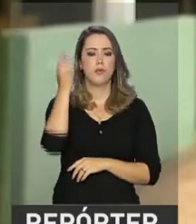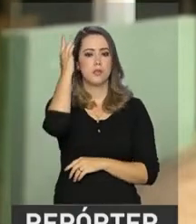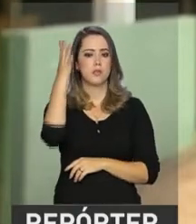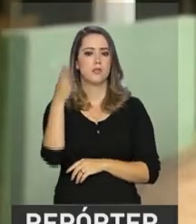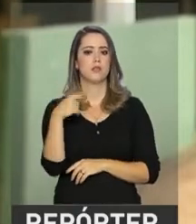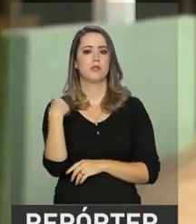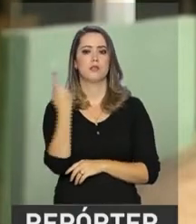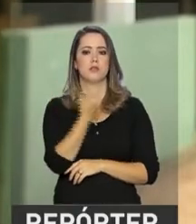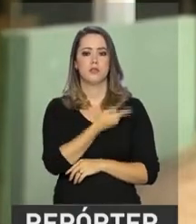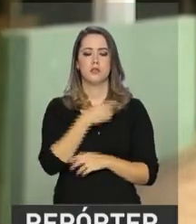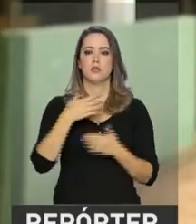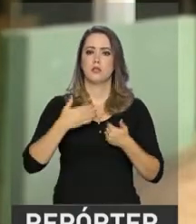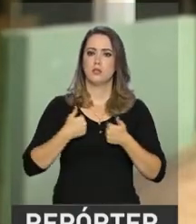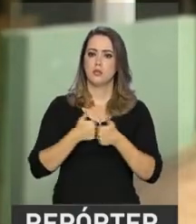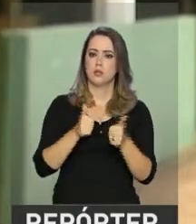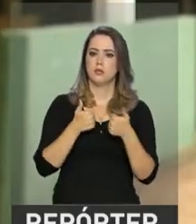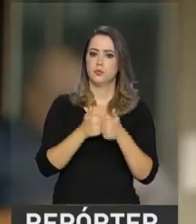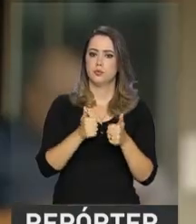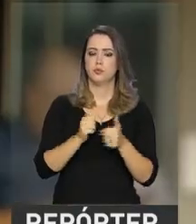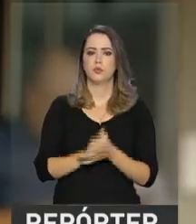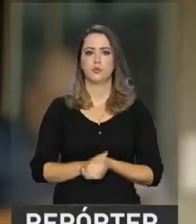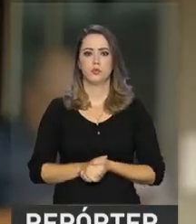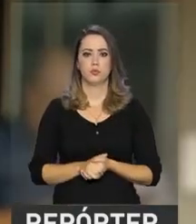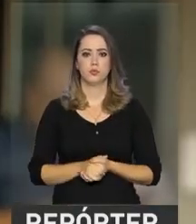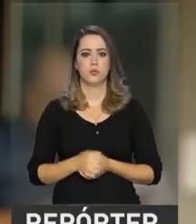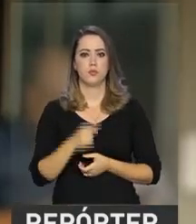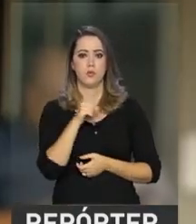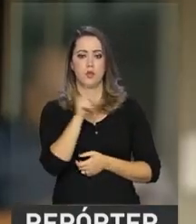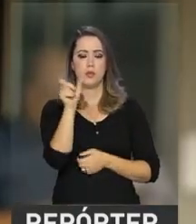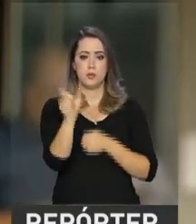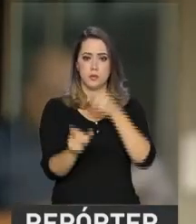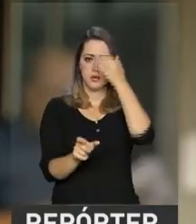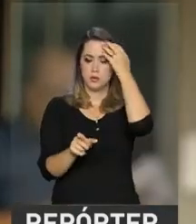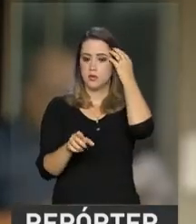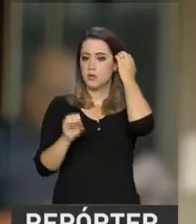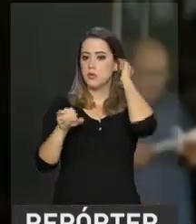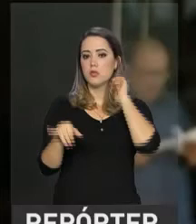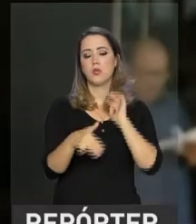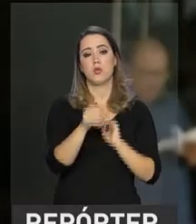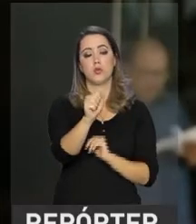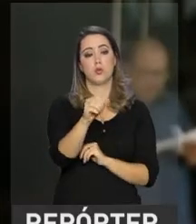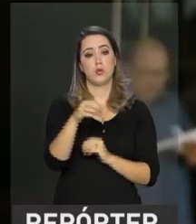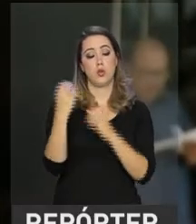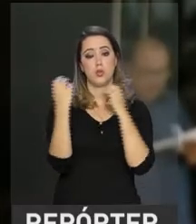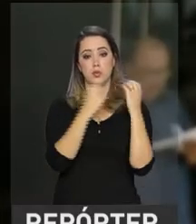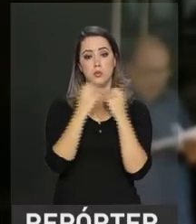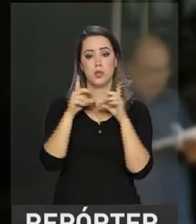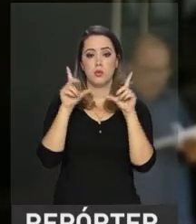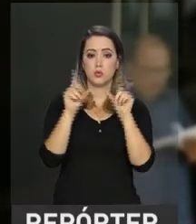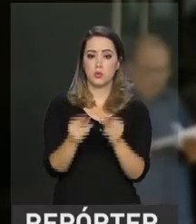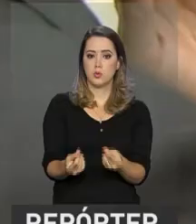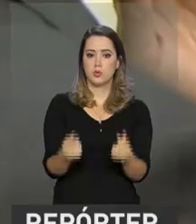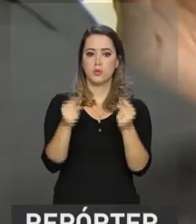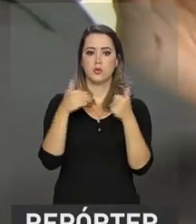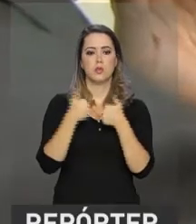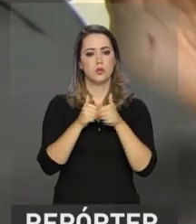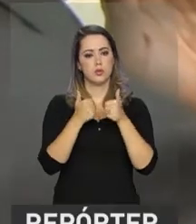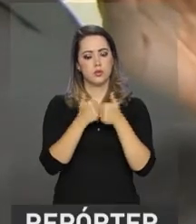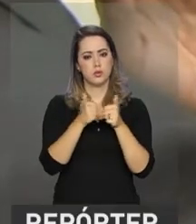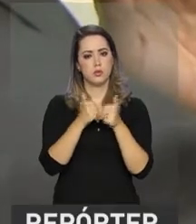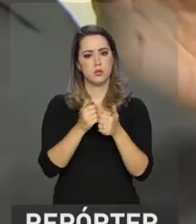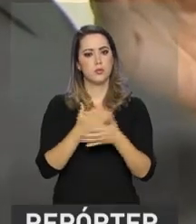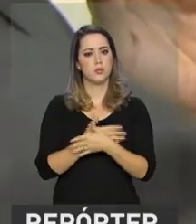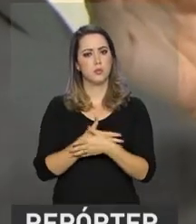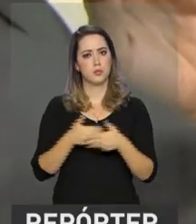no transporte da nossa produção. Para este produtor de soja e milho, a redução de custo no transporte